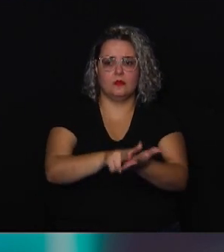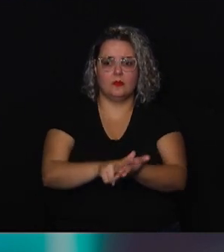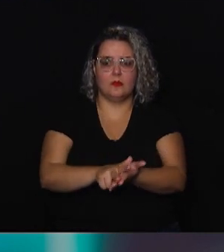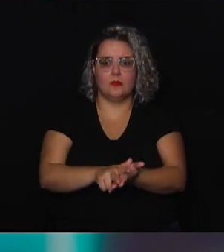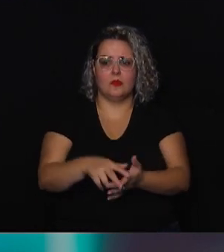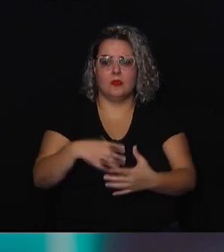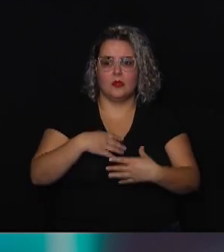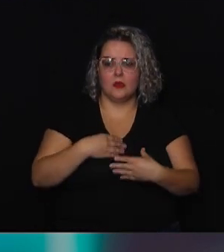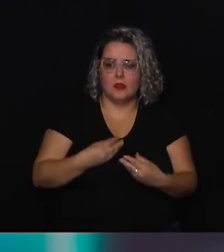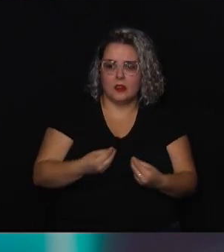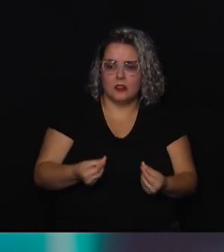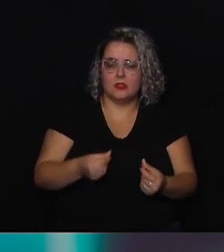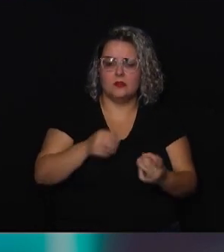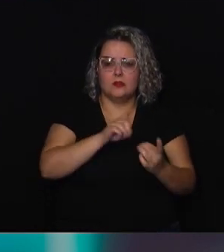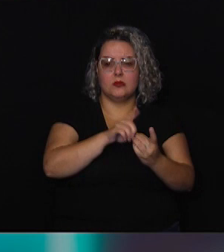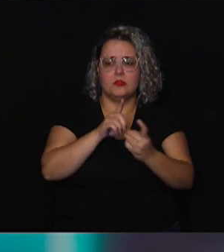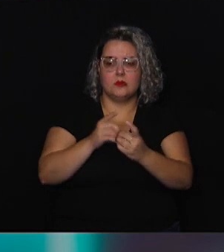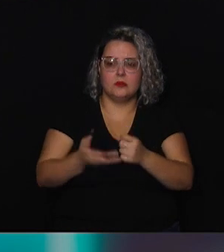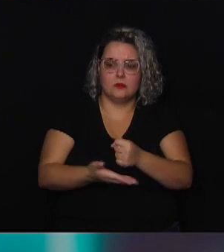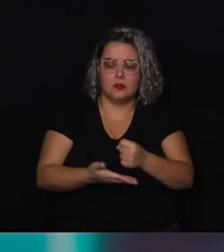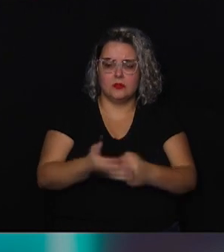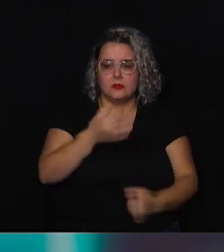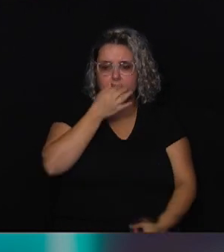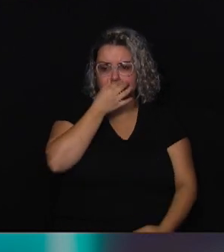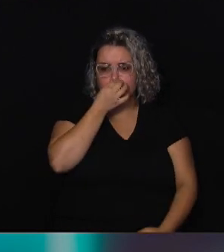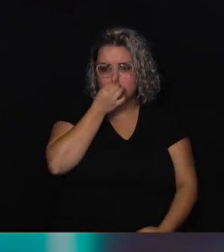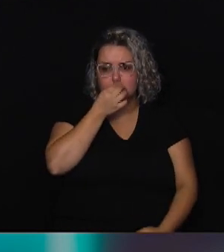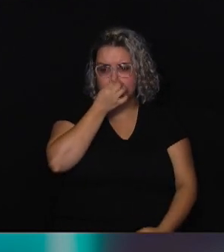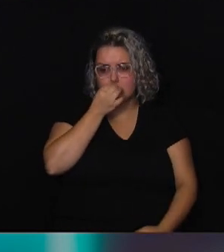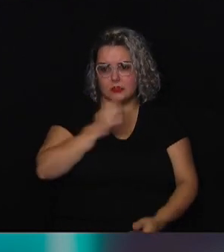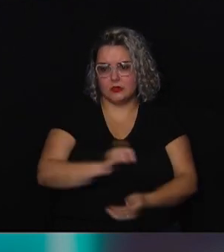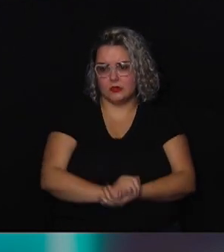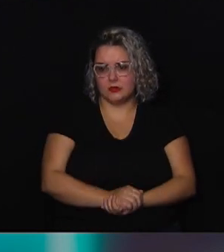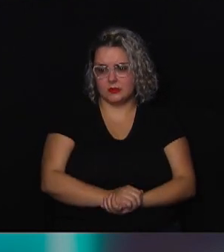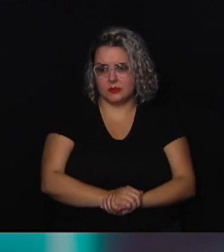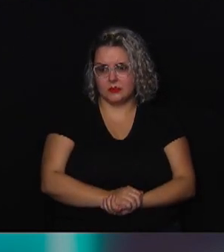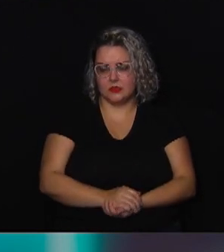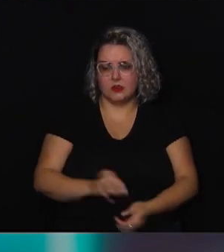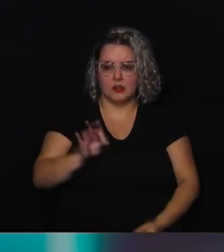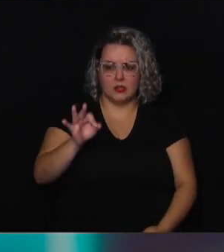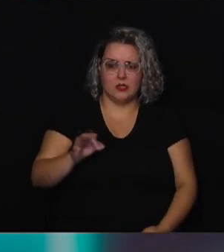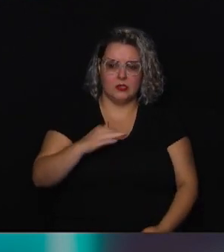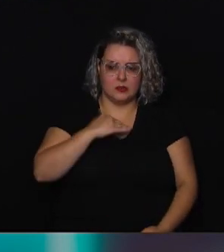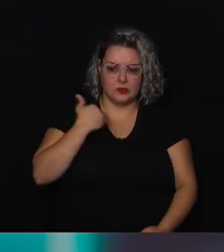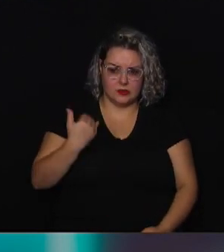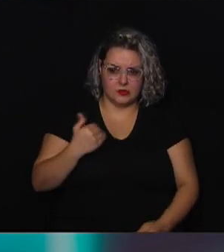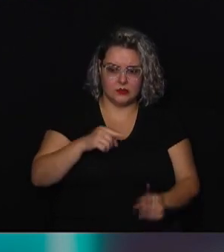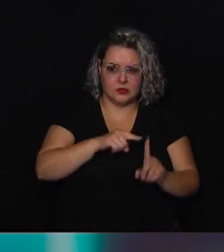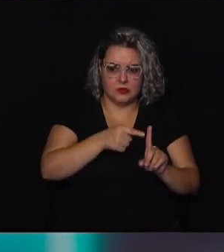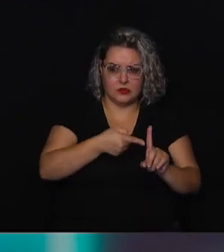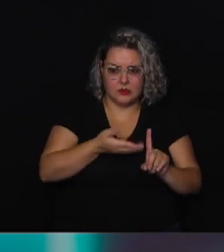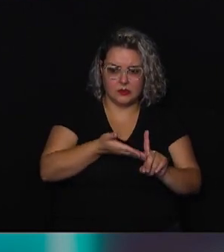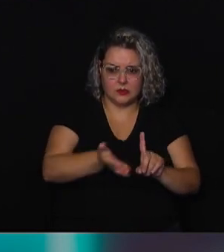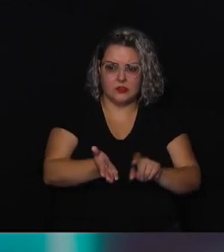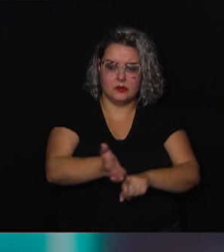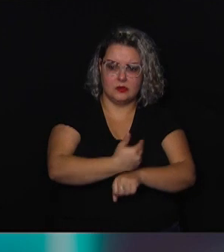atenção básica, né, a taxa de mortalidade prematura de 30 a 69 anos, então a gente